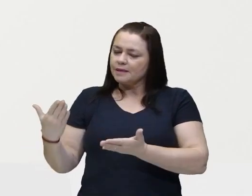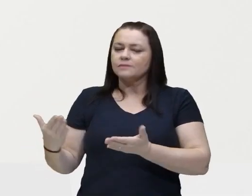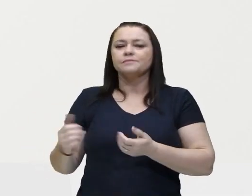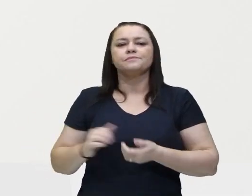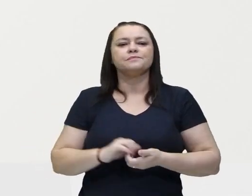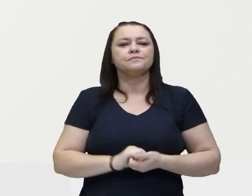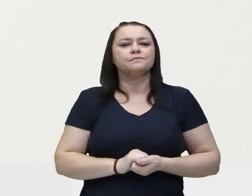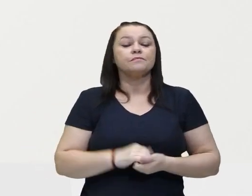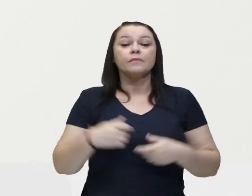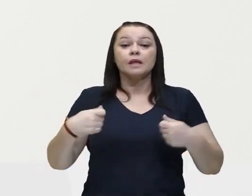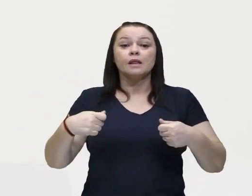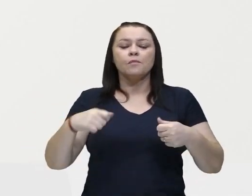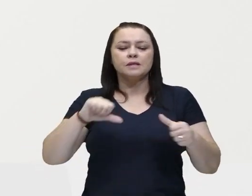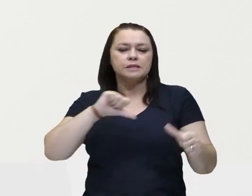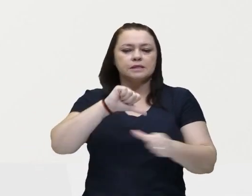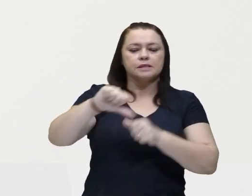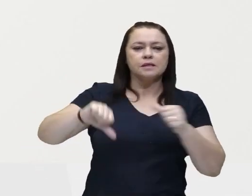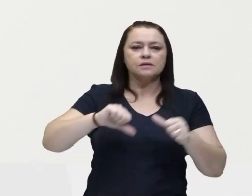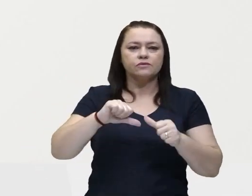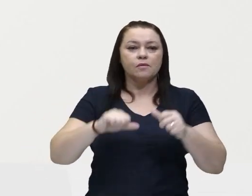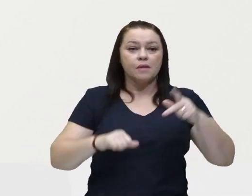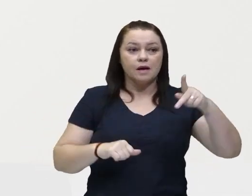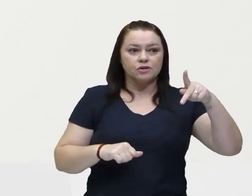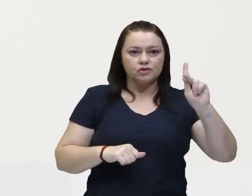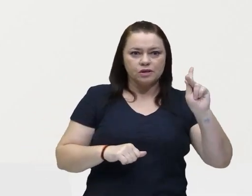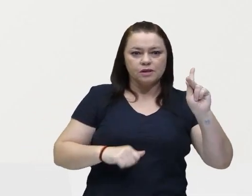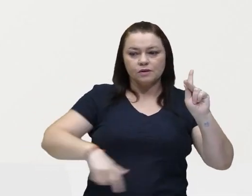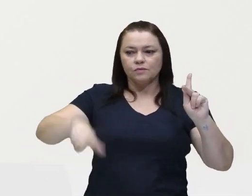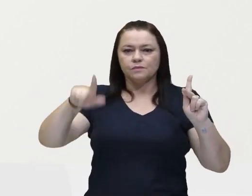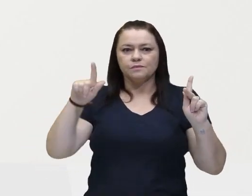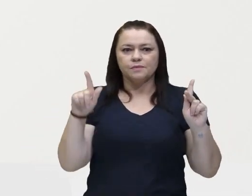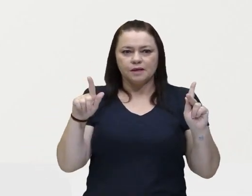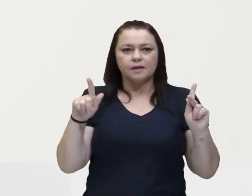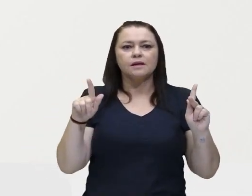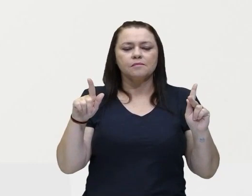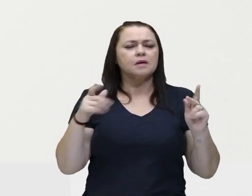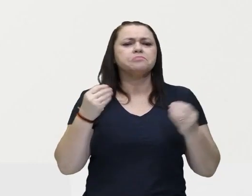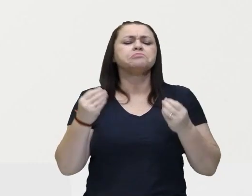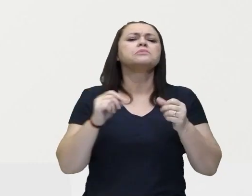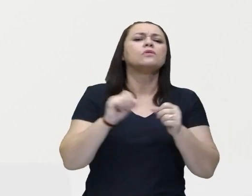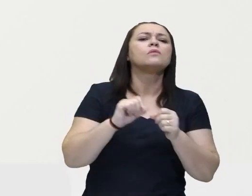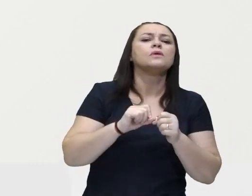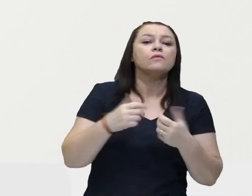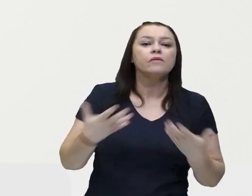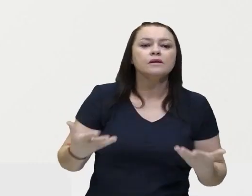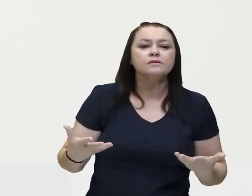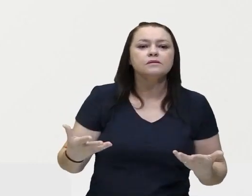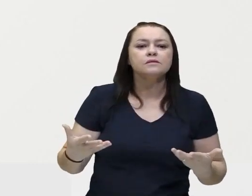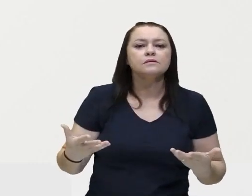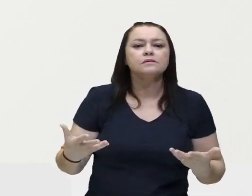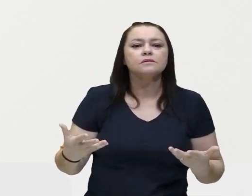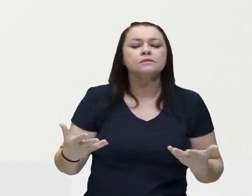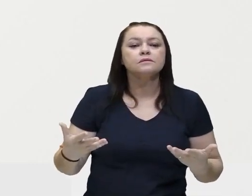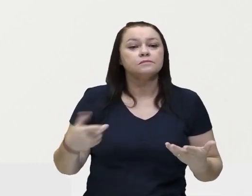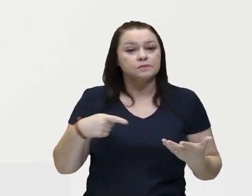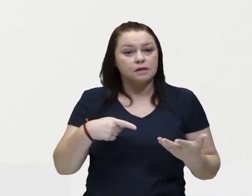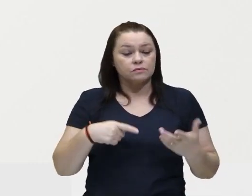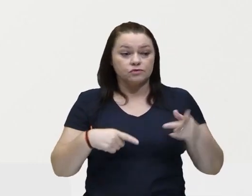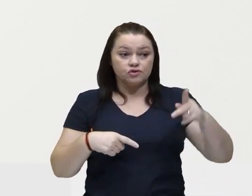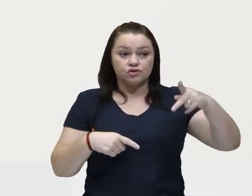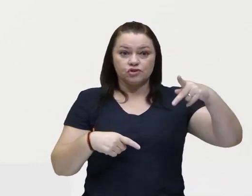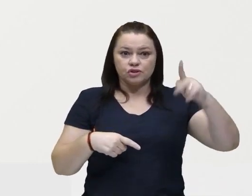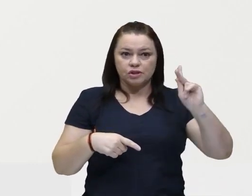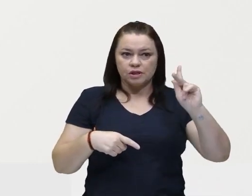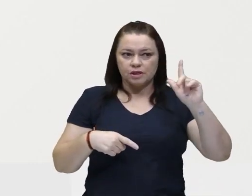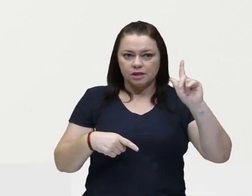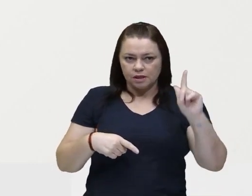de quilos para gramas. Como é que eu faço isso? De quilograma para grama, o